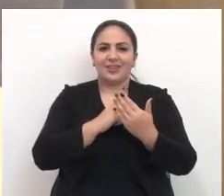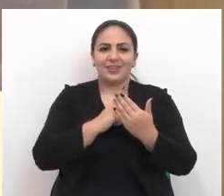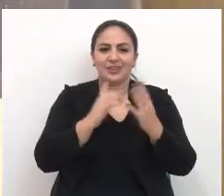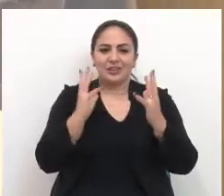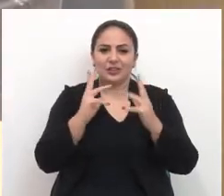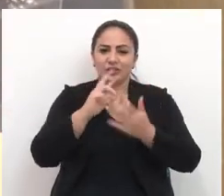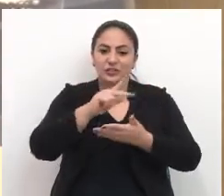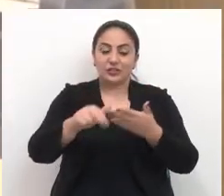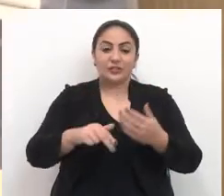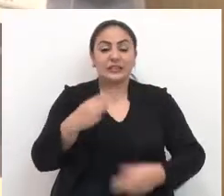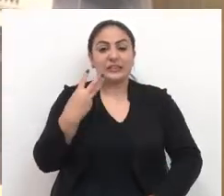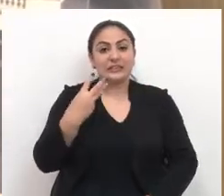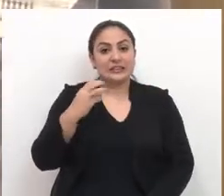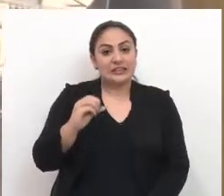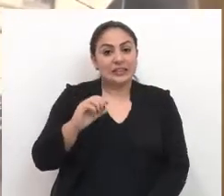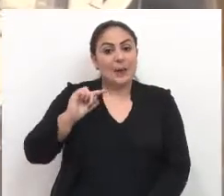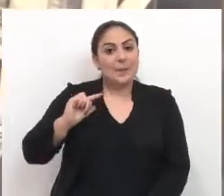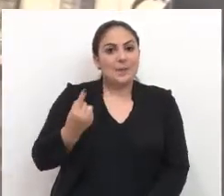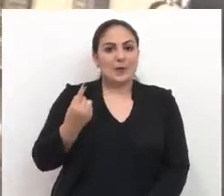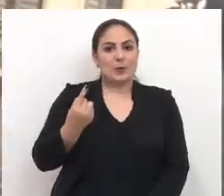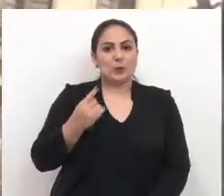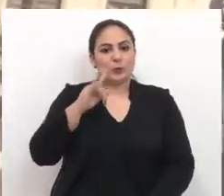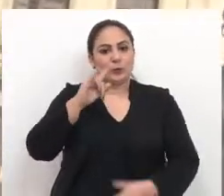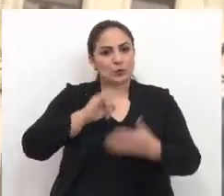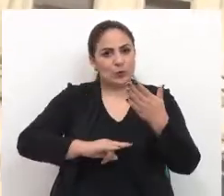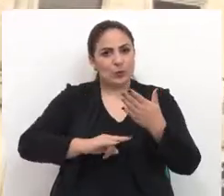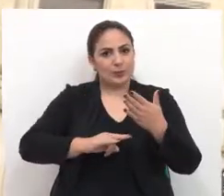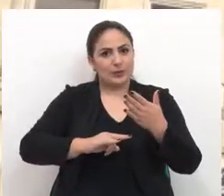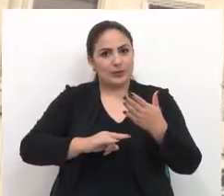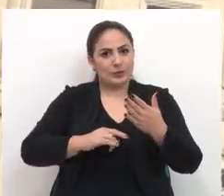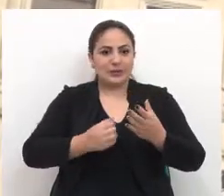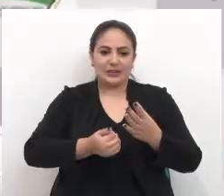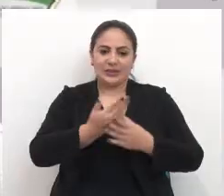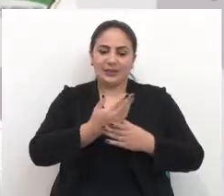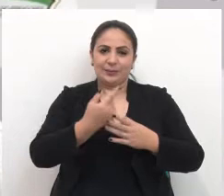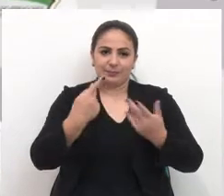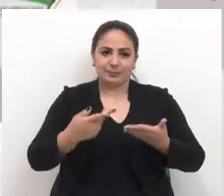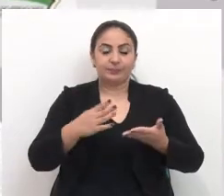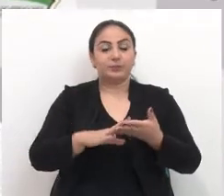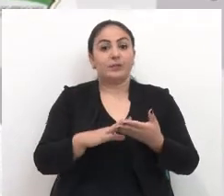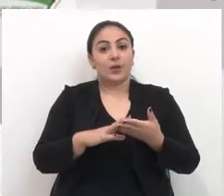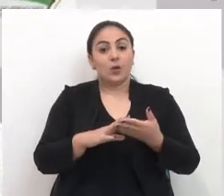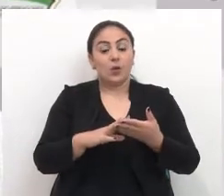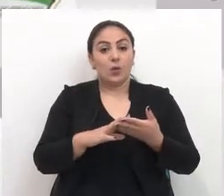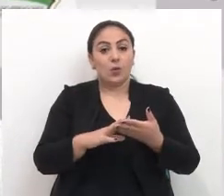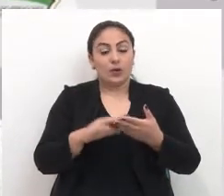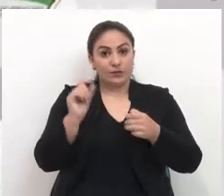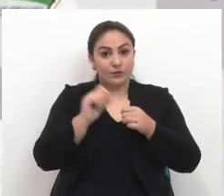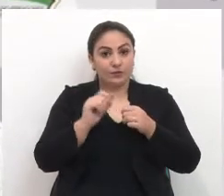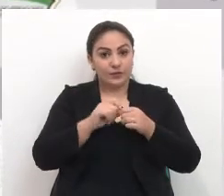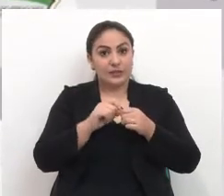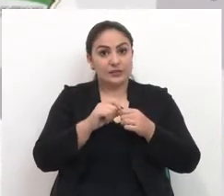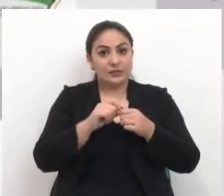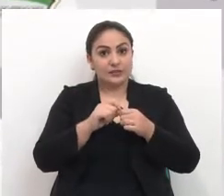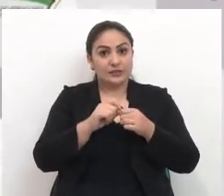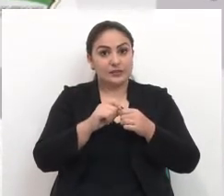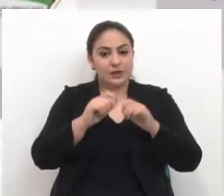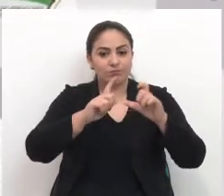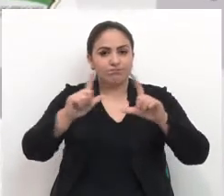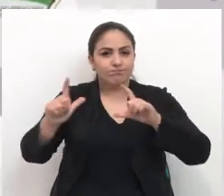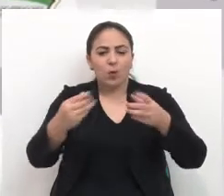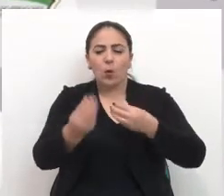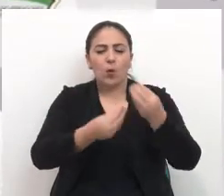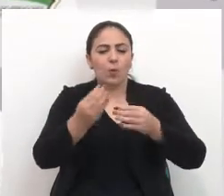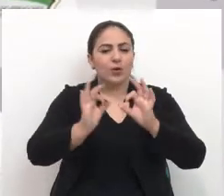por parte dos mais de 30 mil documentos que formam um acervo. O curador da exposição conta como ela